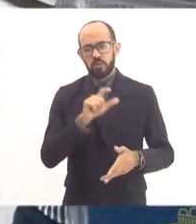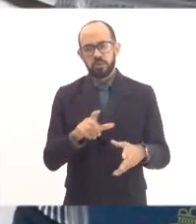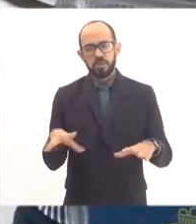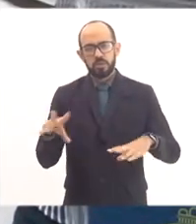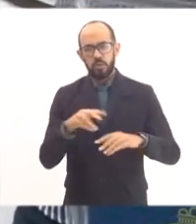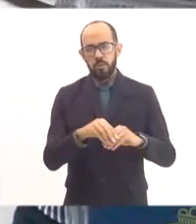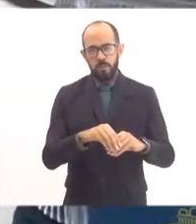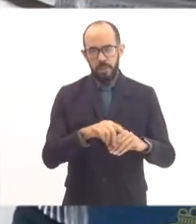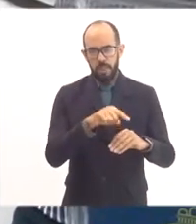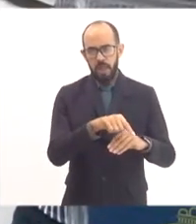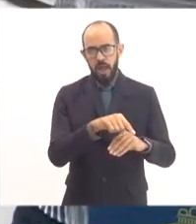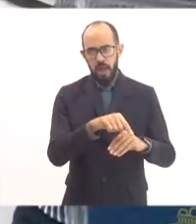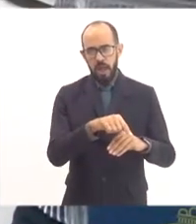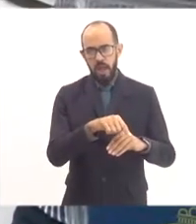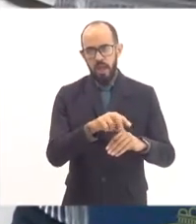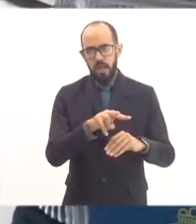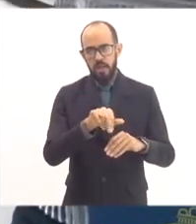vagas